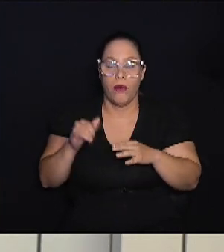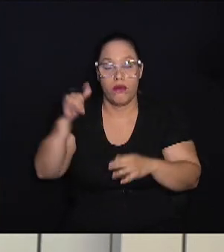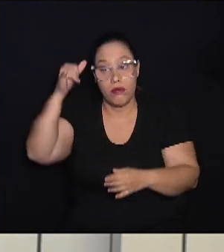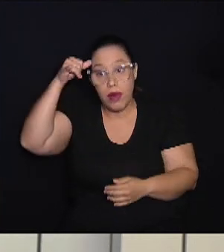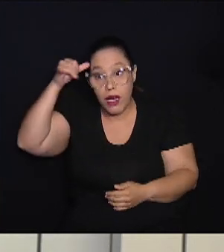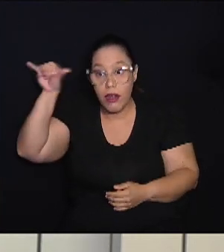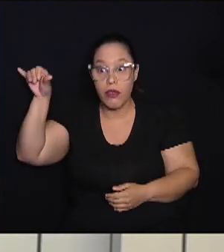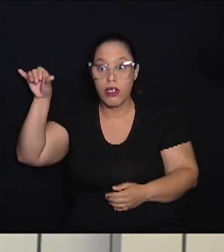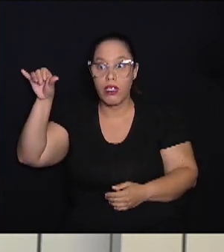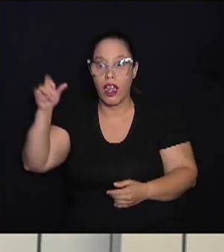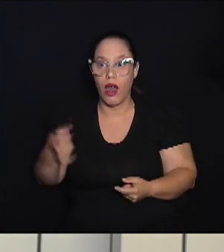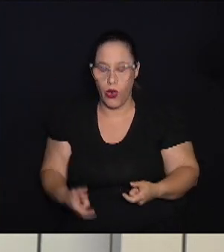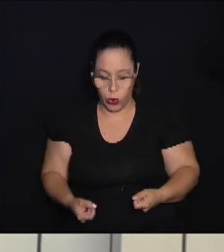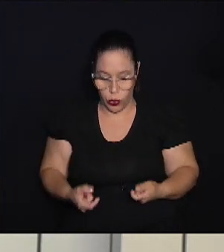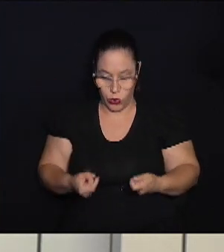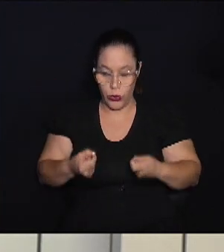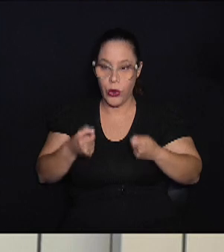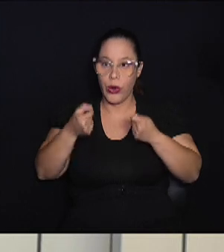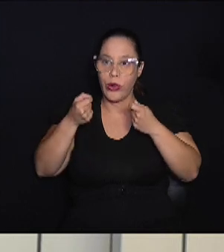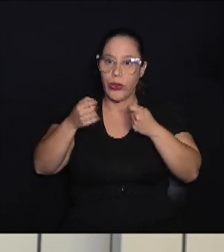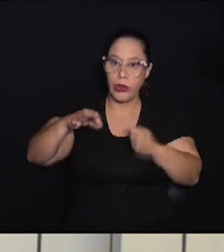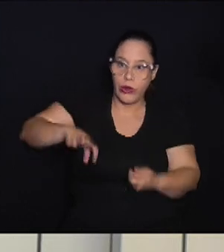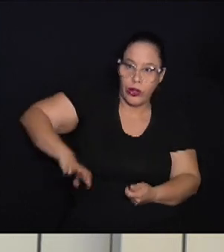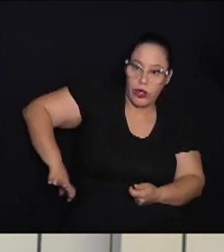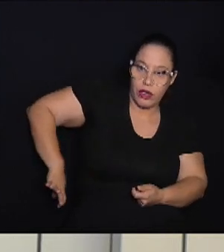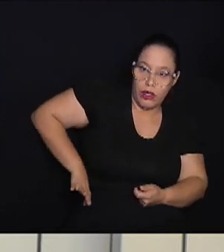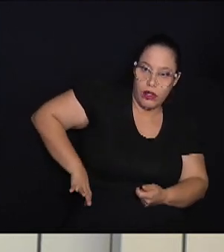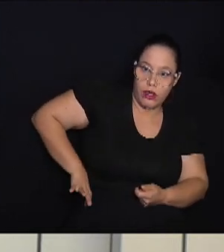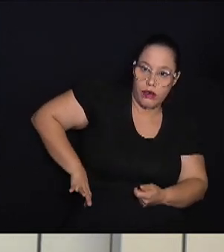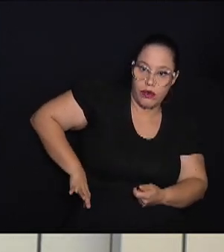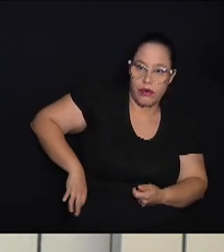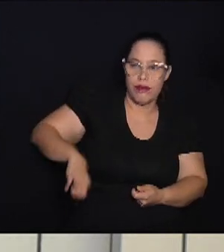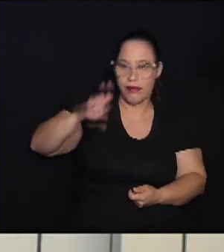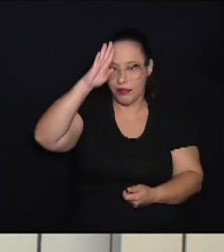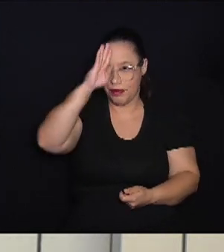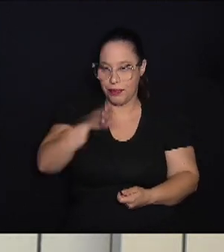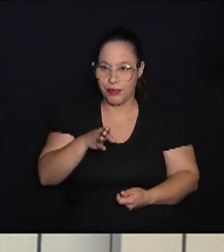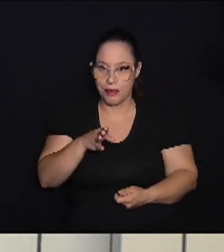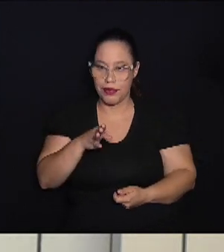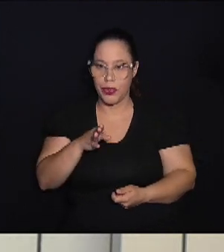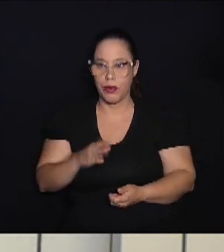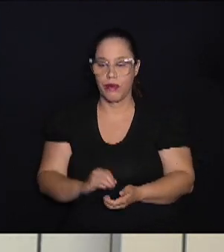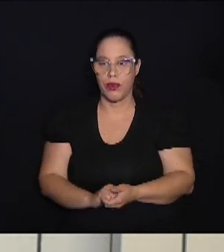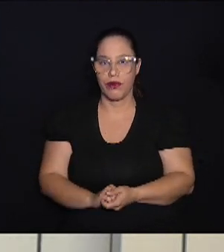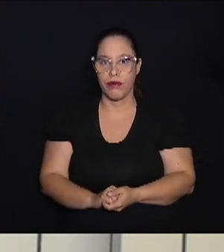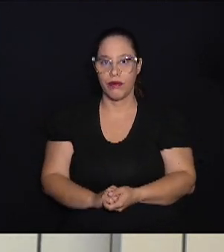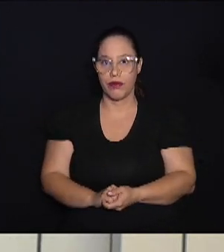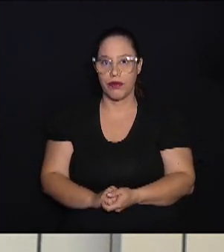câncer de fígado, uma ótima oportunidade e gratuita. Confira este recado.